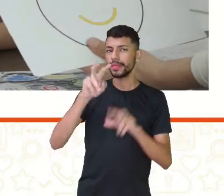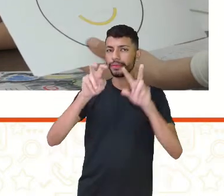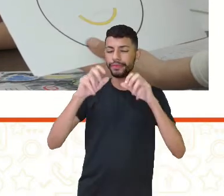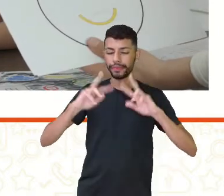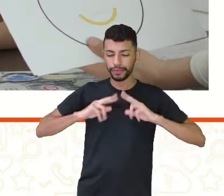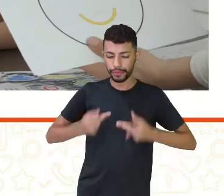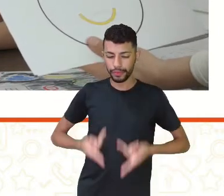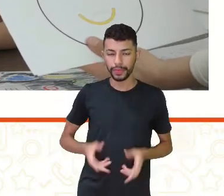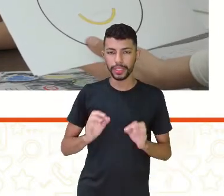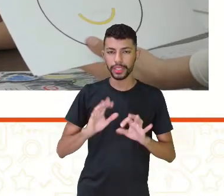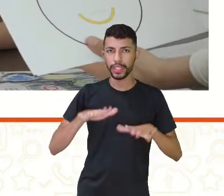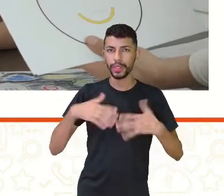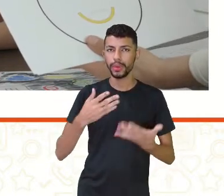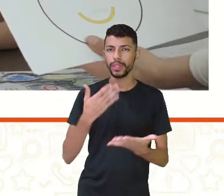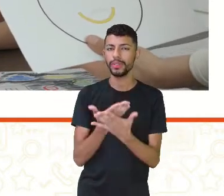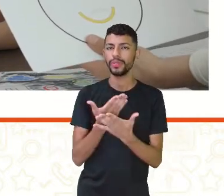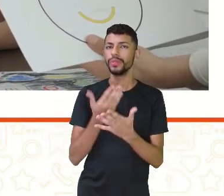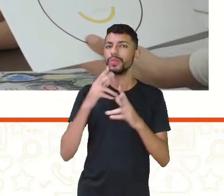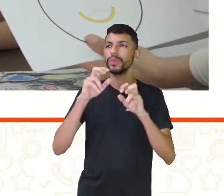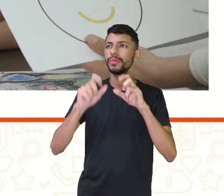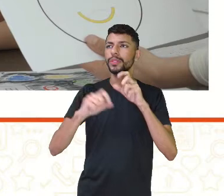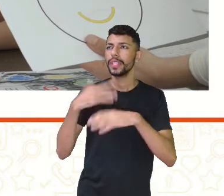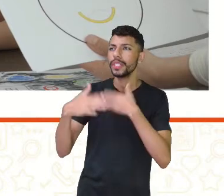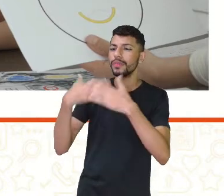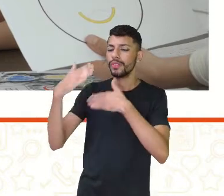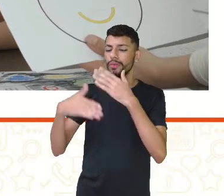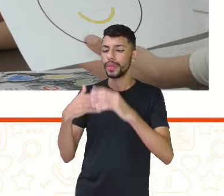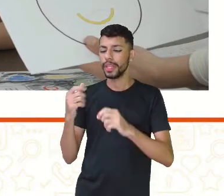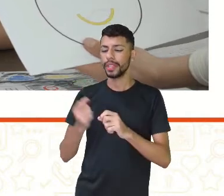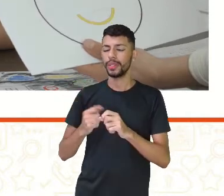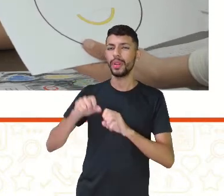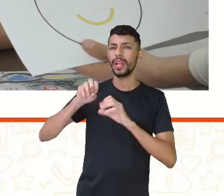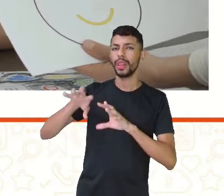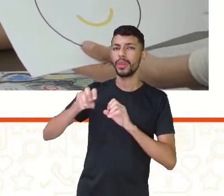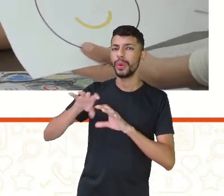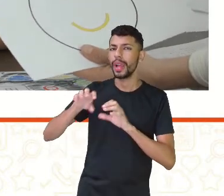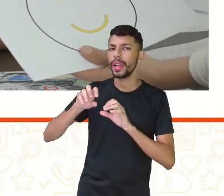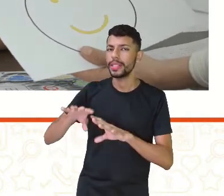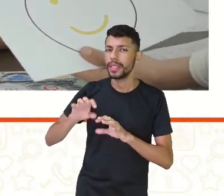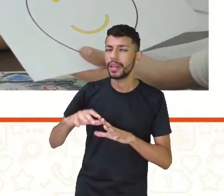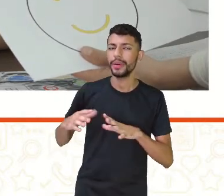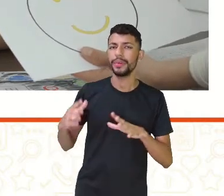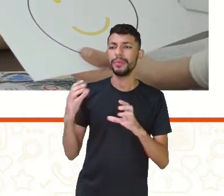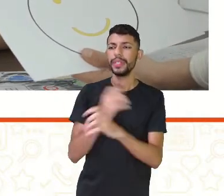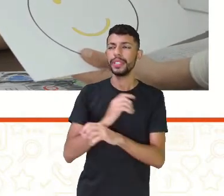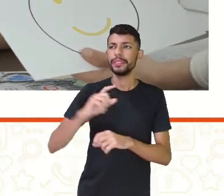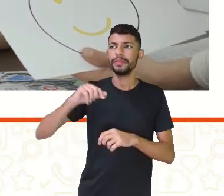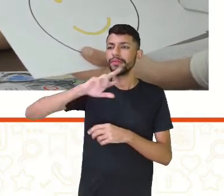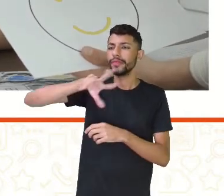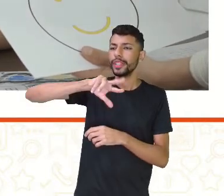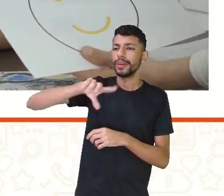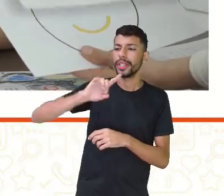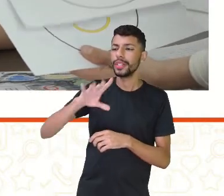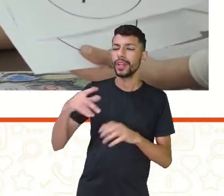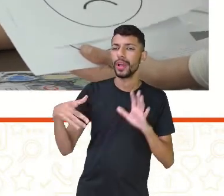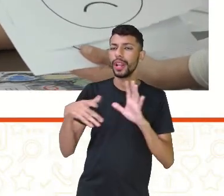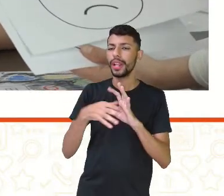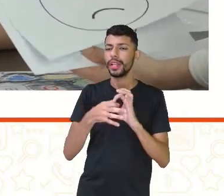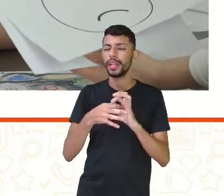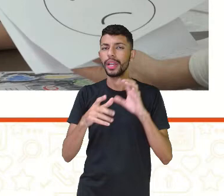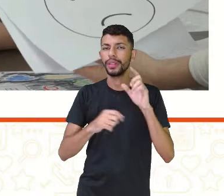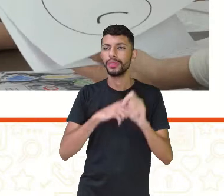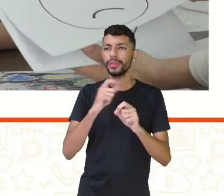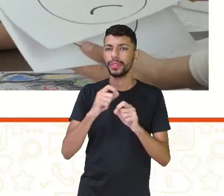fala em desenvolvimento, quando a gente fala de educação integral, a gente não se refere apenas ao saber formal, ao